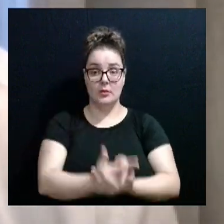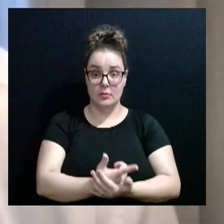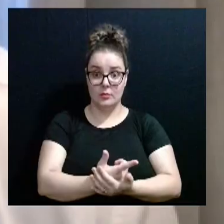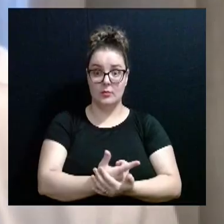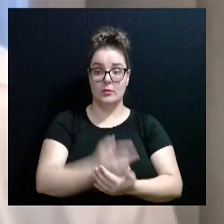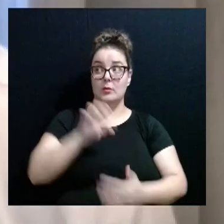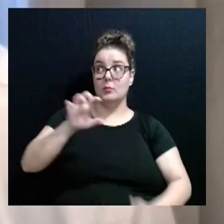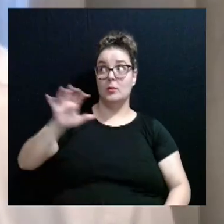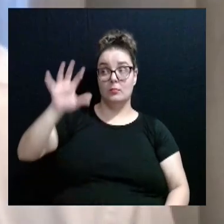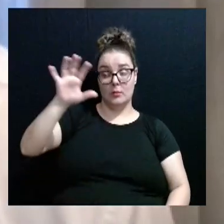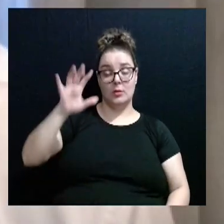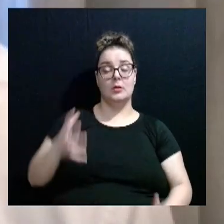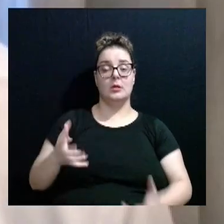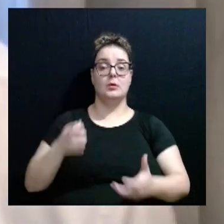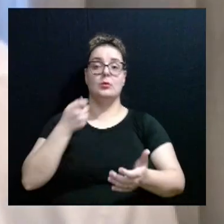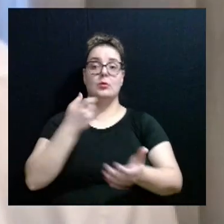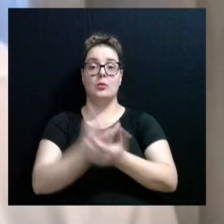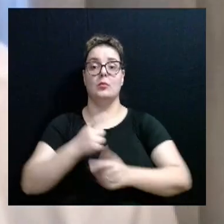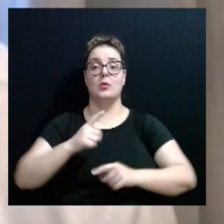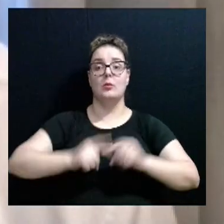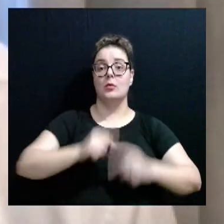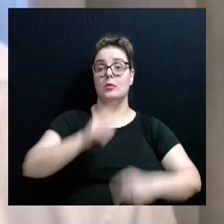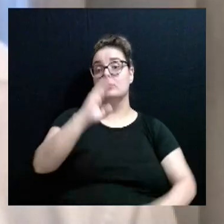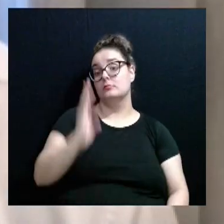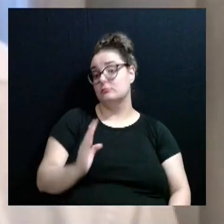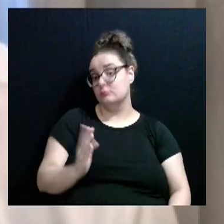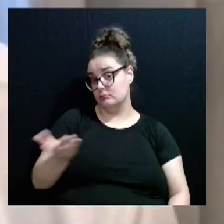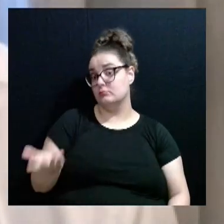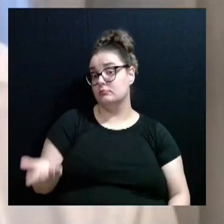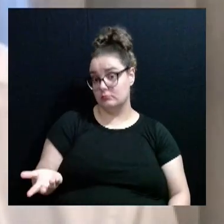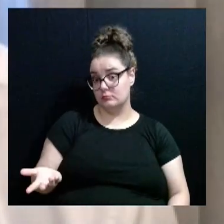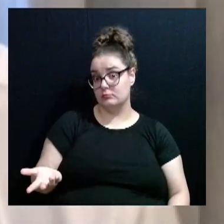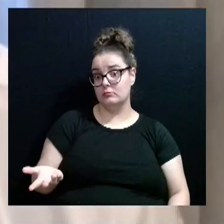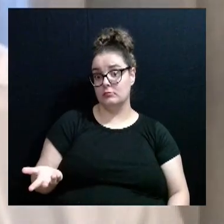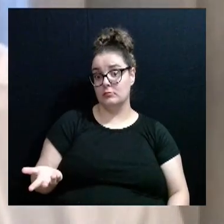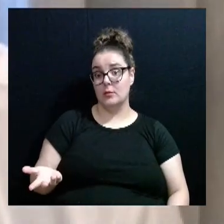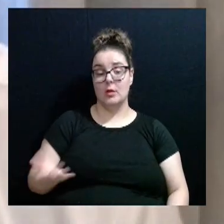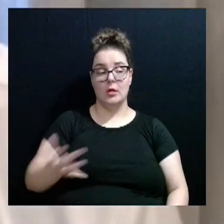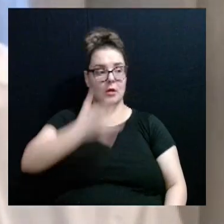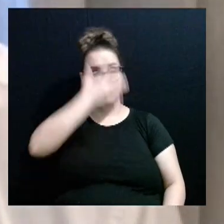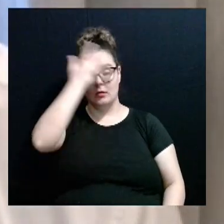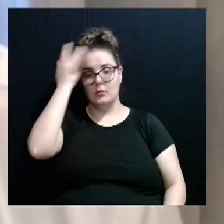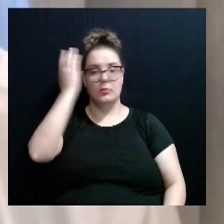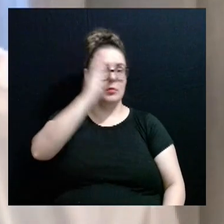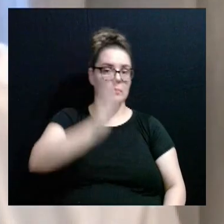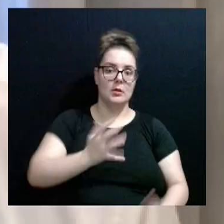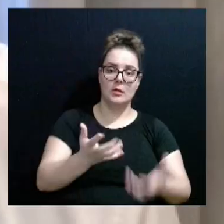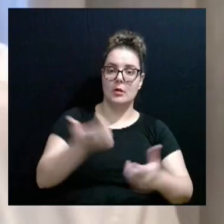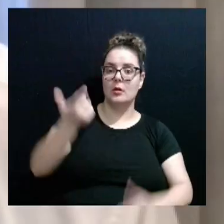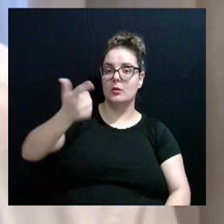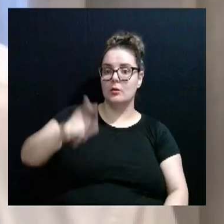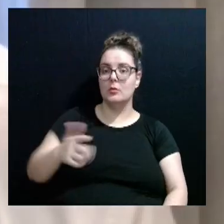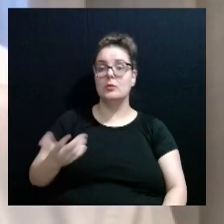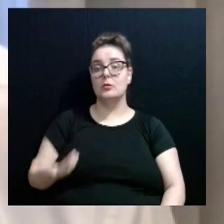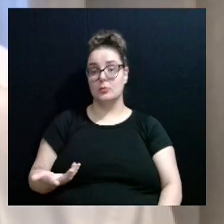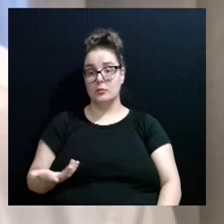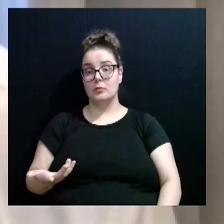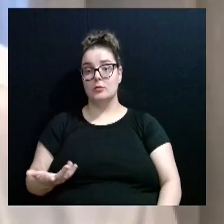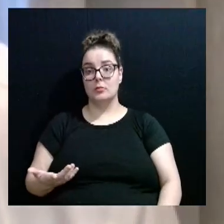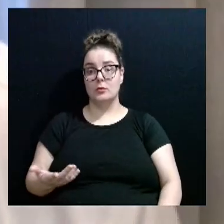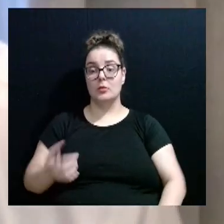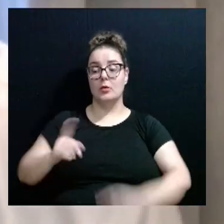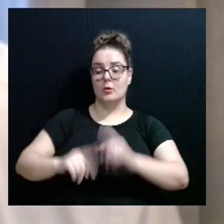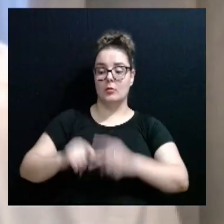querendo comprar o produto brasileiro e o consumidor brasileiro quer continuar a consumir o produto aqui no